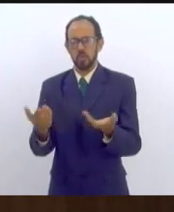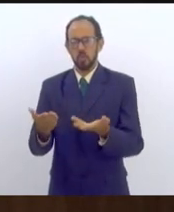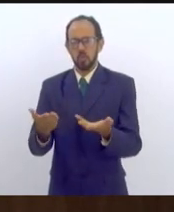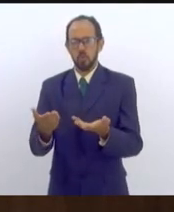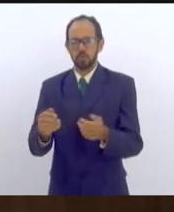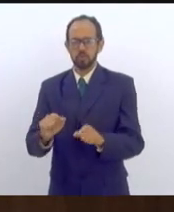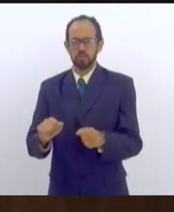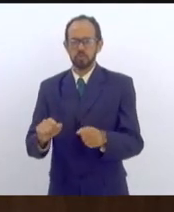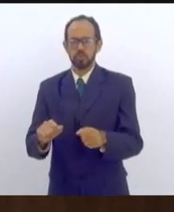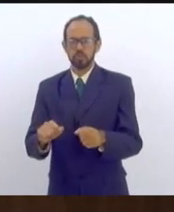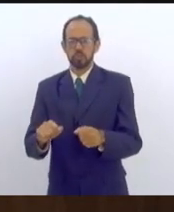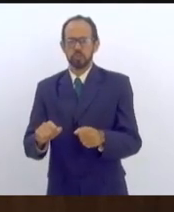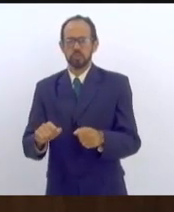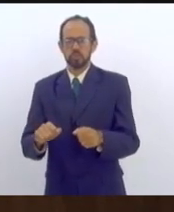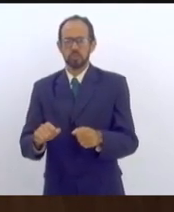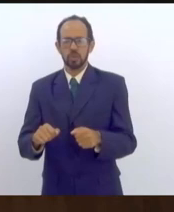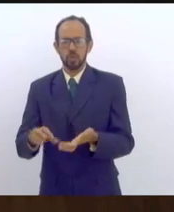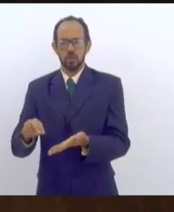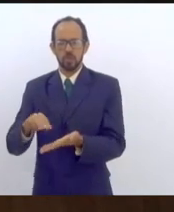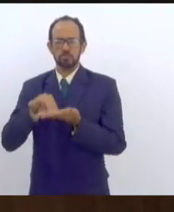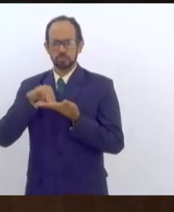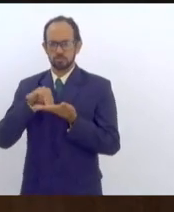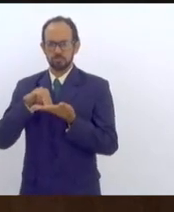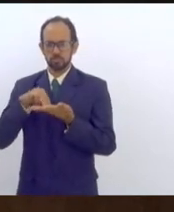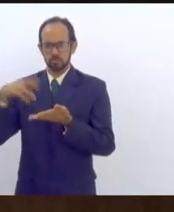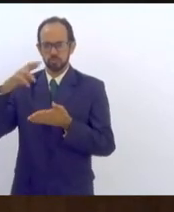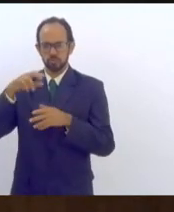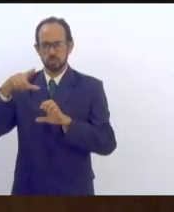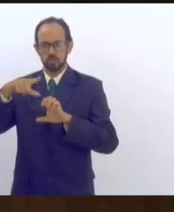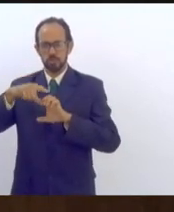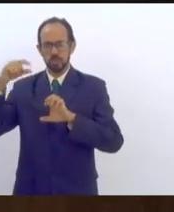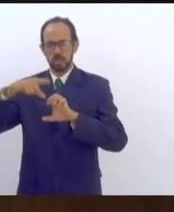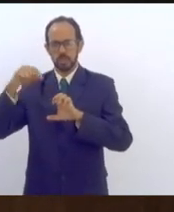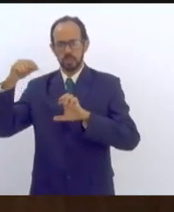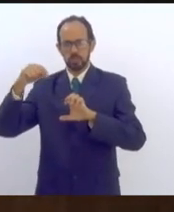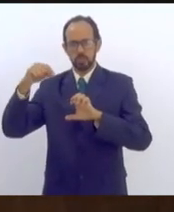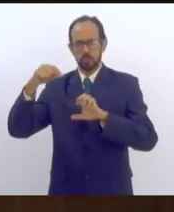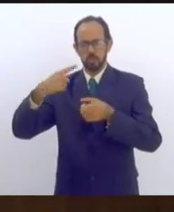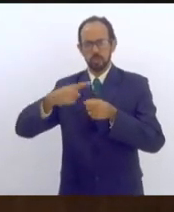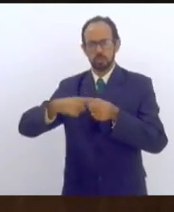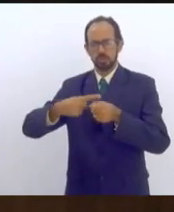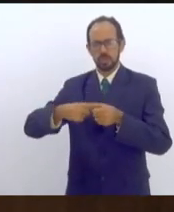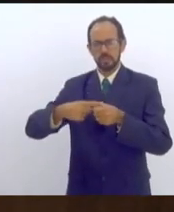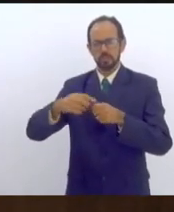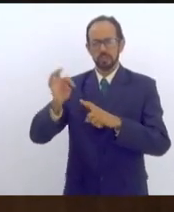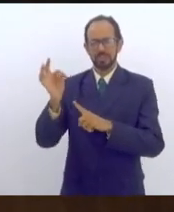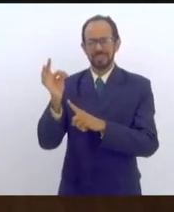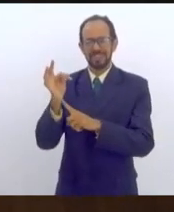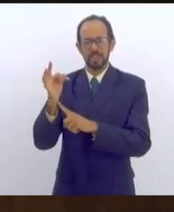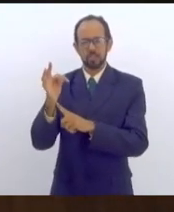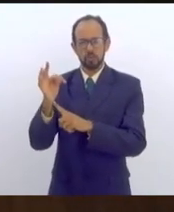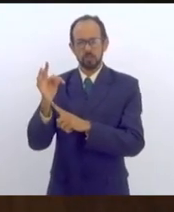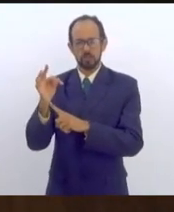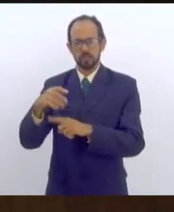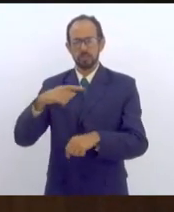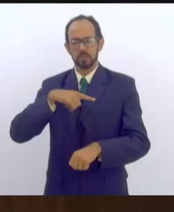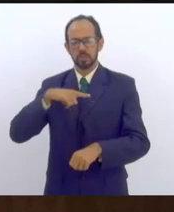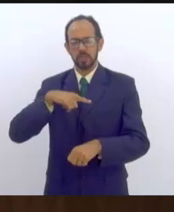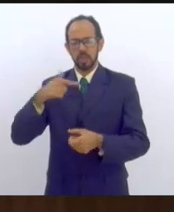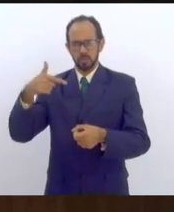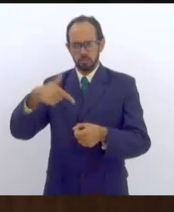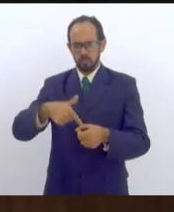uma mensagem de um empreendedor da cidade de Teresópolis, que tem um posto na cidade de